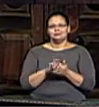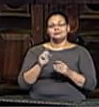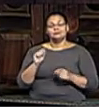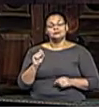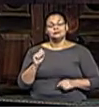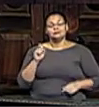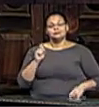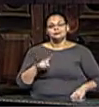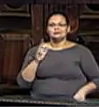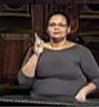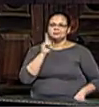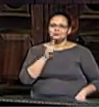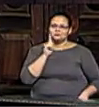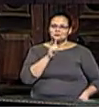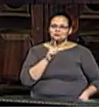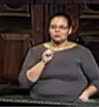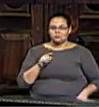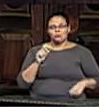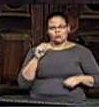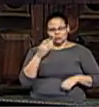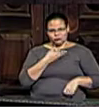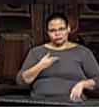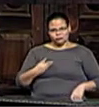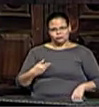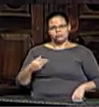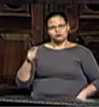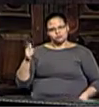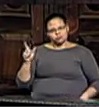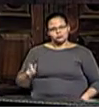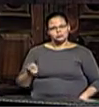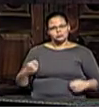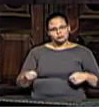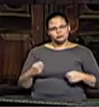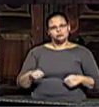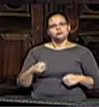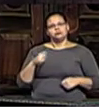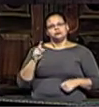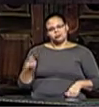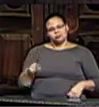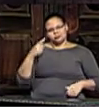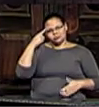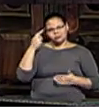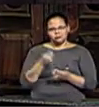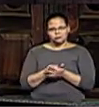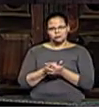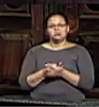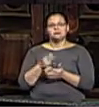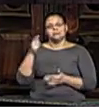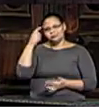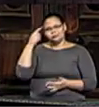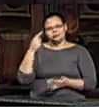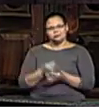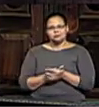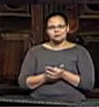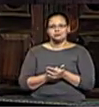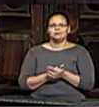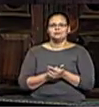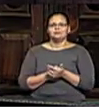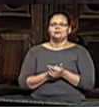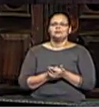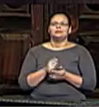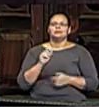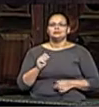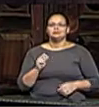porque esse governo tem dificuldade de decidir. E quando decide, decide de fora do